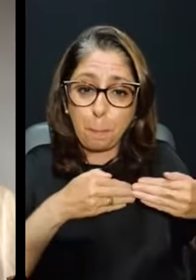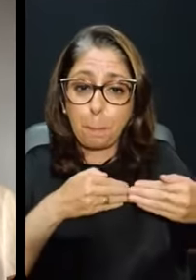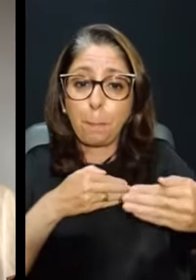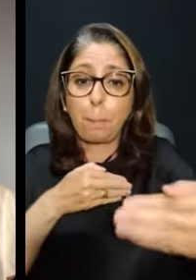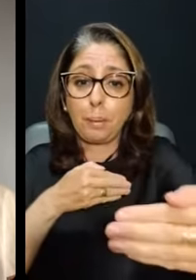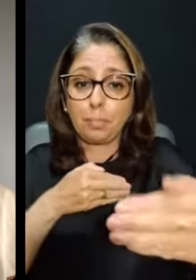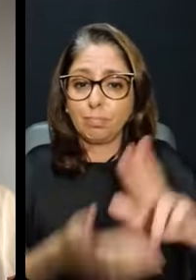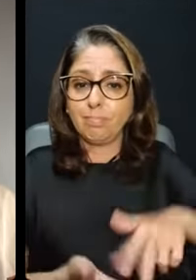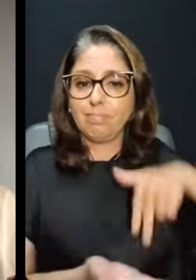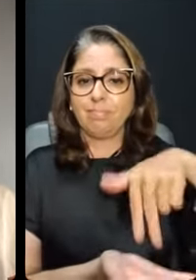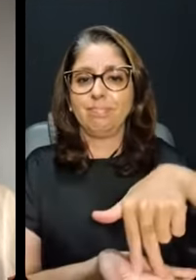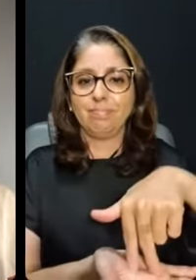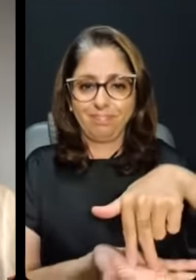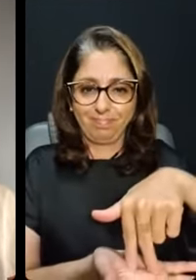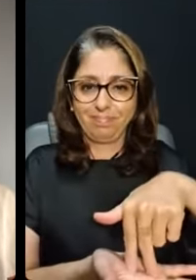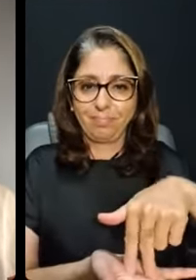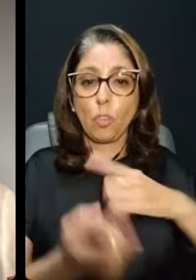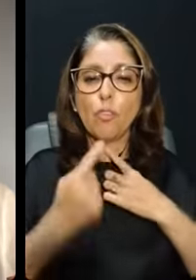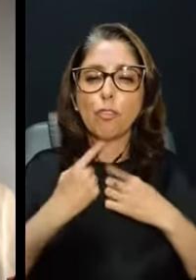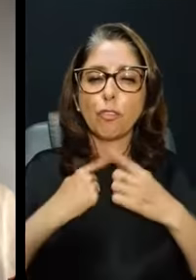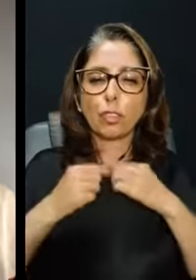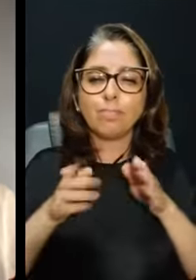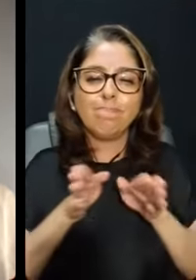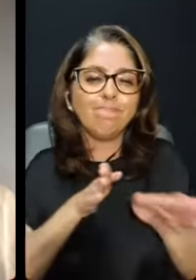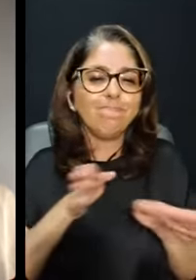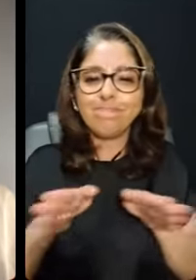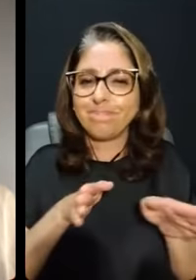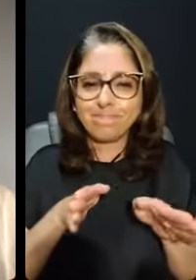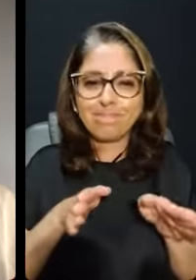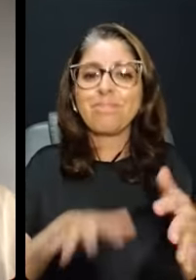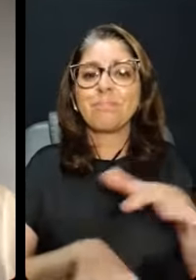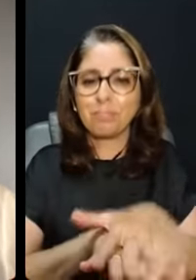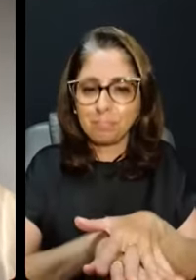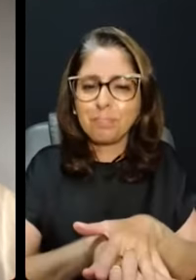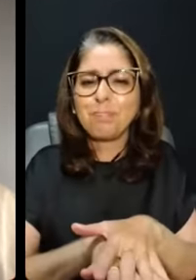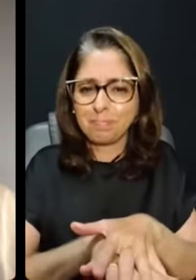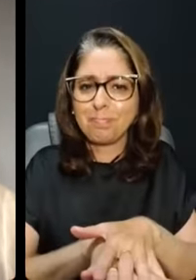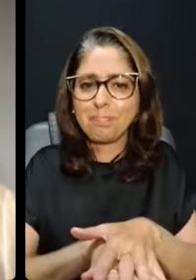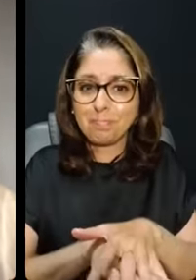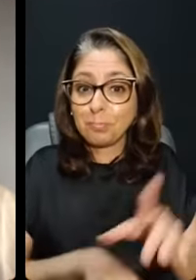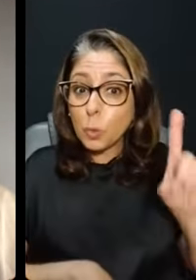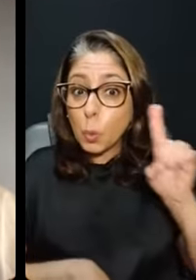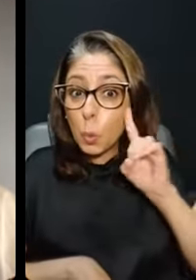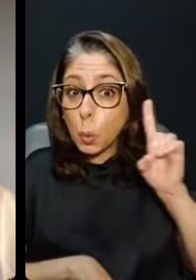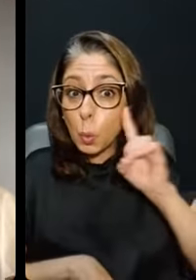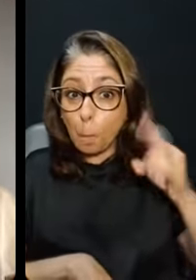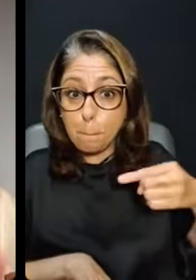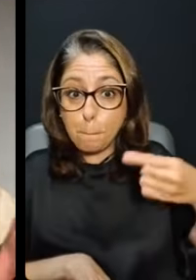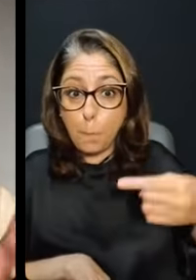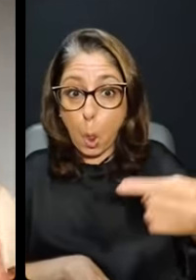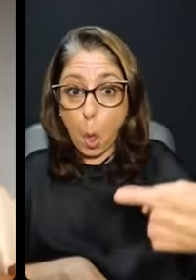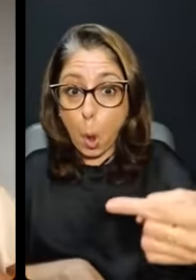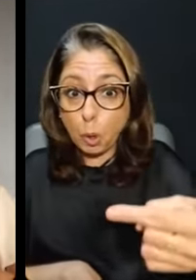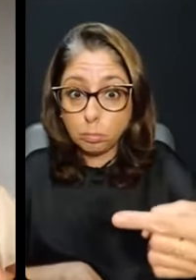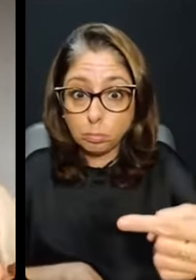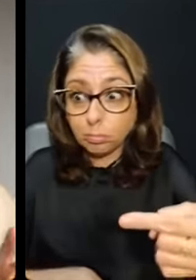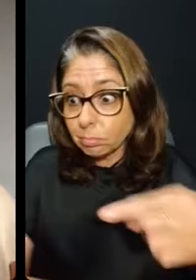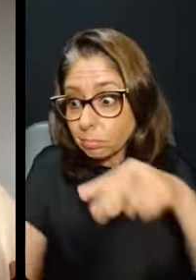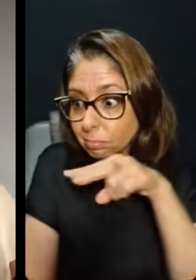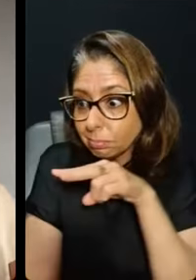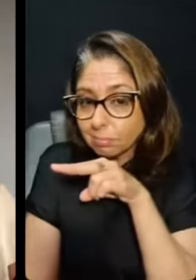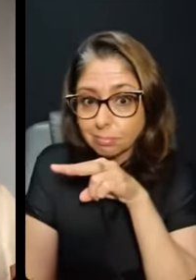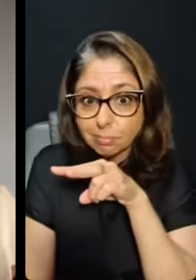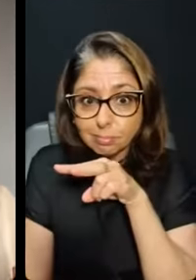possível também. E você vai começar a enxergar no teu dia a dia acessibilidade em tudo que você vê. Você vai começar a ficar ali com